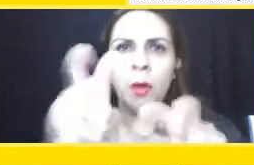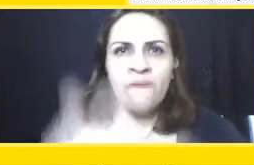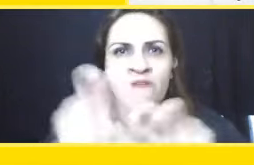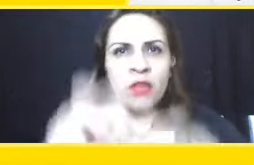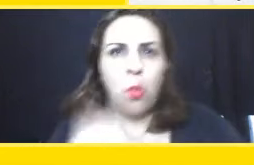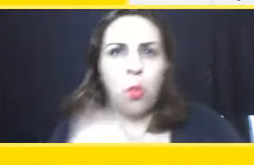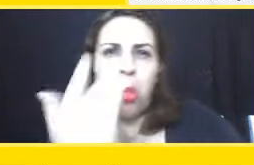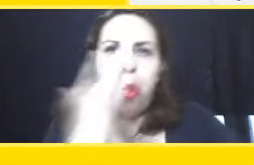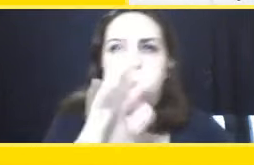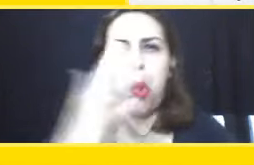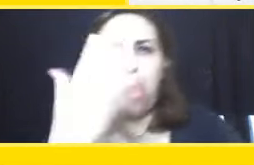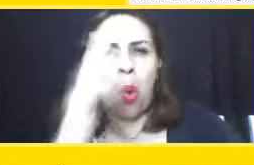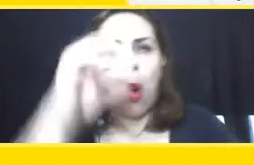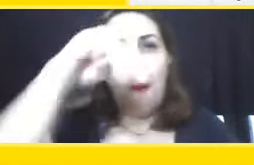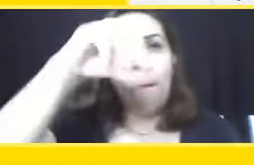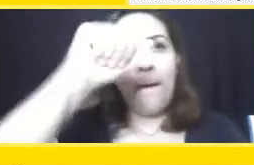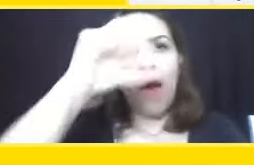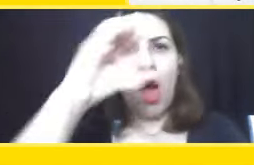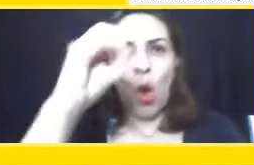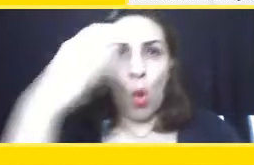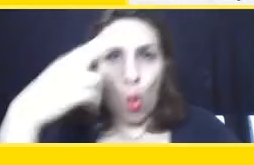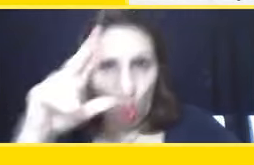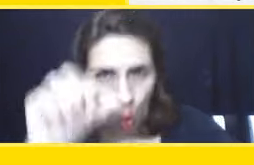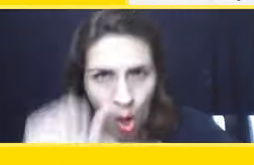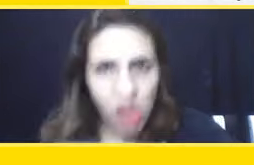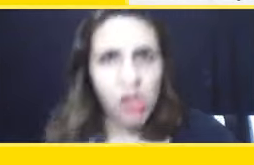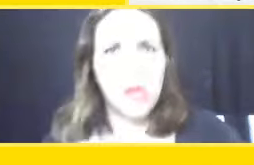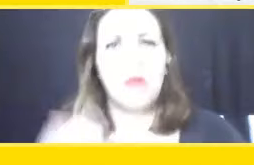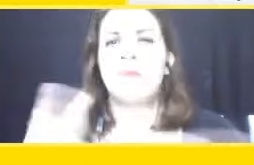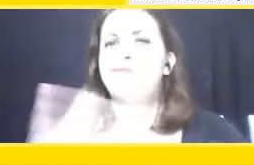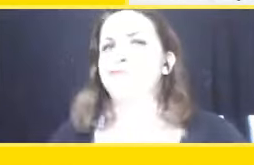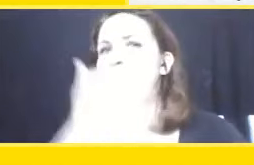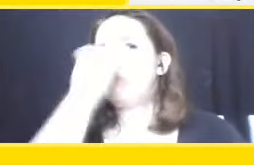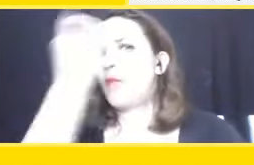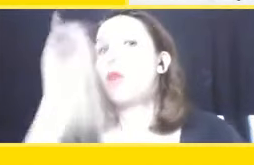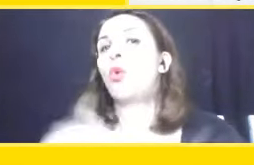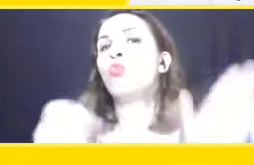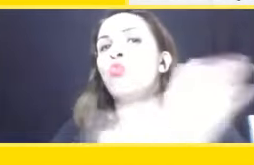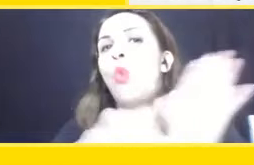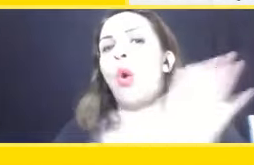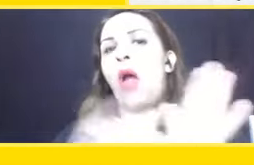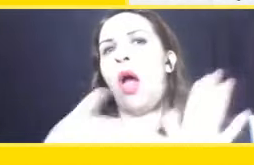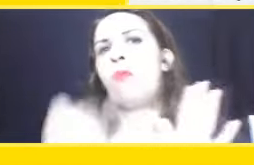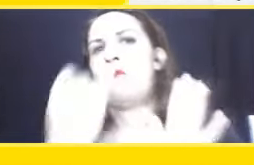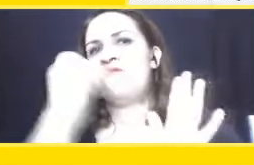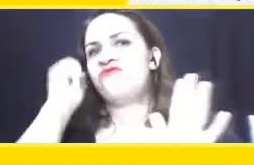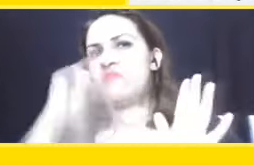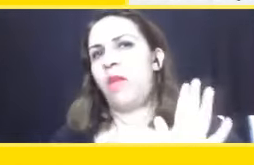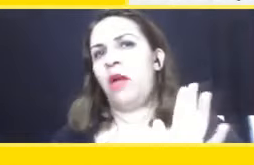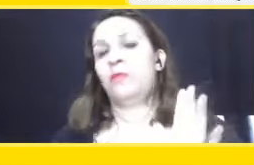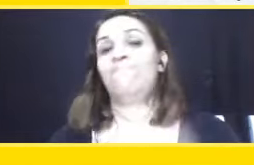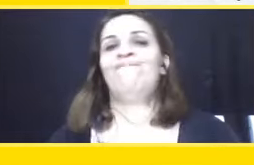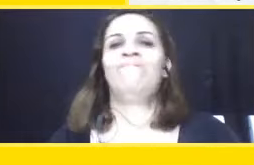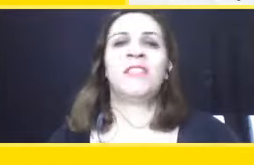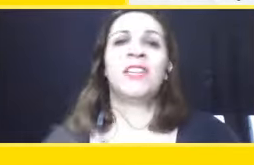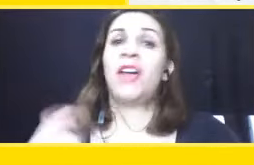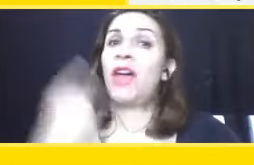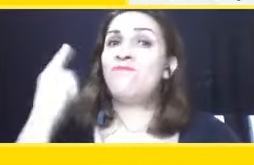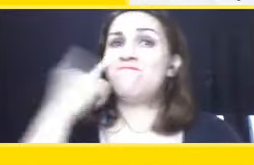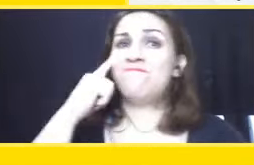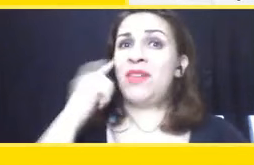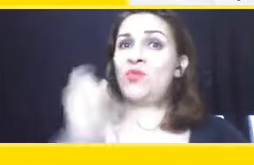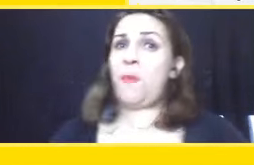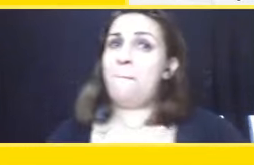isso pode acabar, o Brasil pode acabar sendo uma grande rede de exportação da maconha